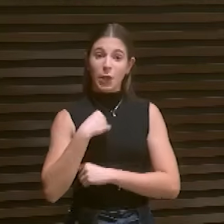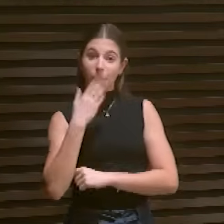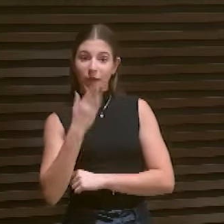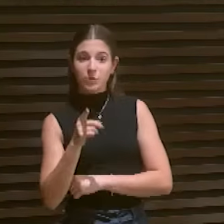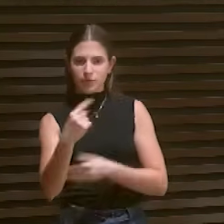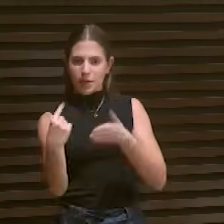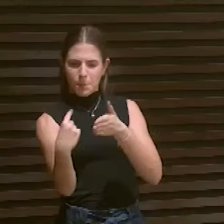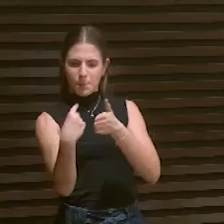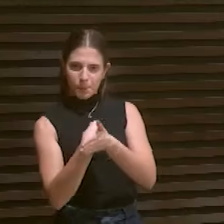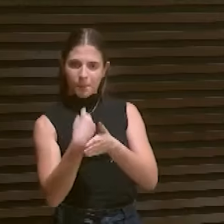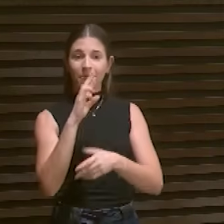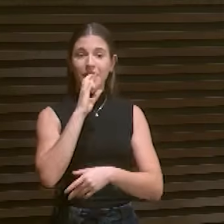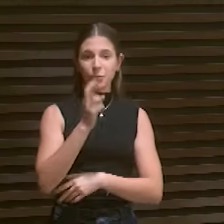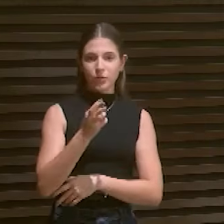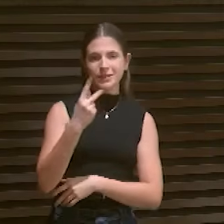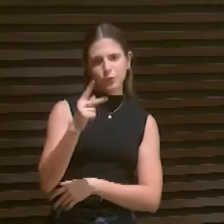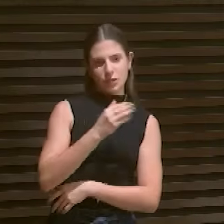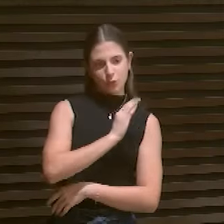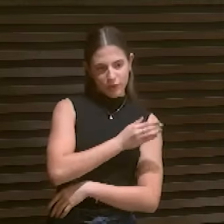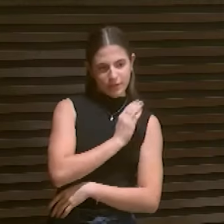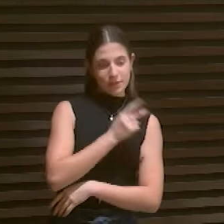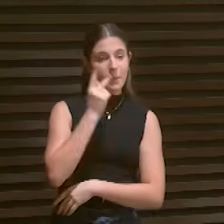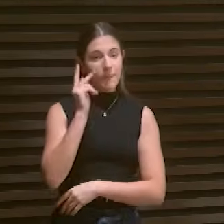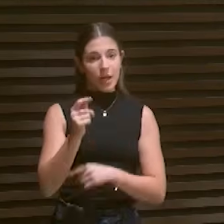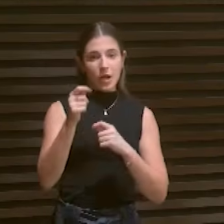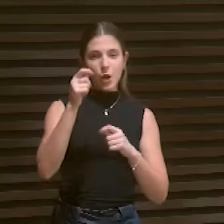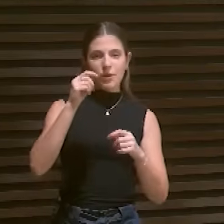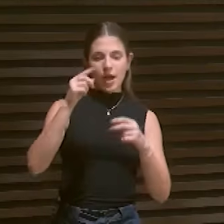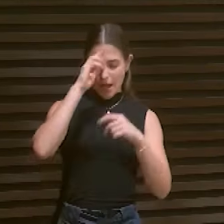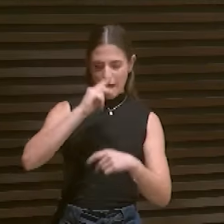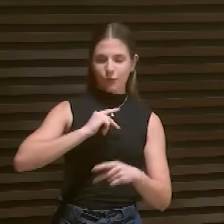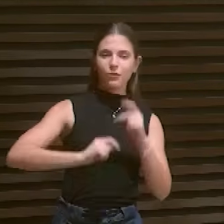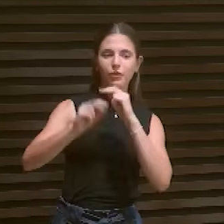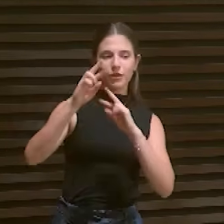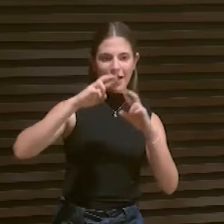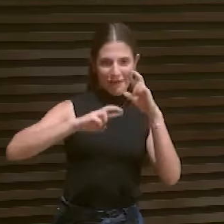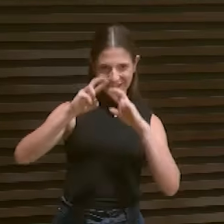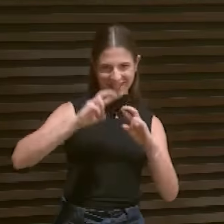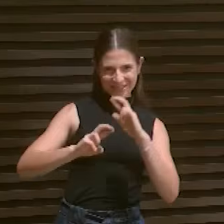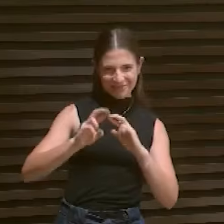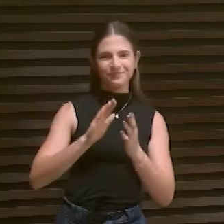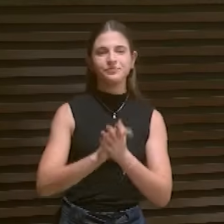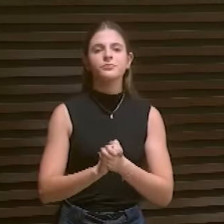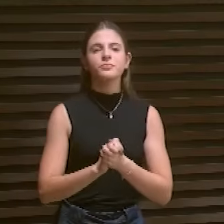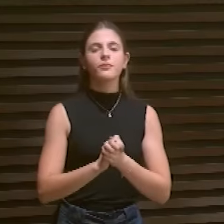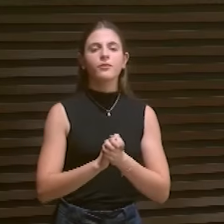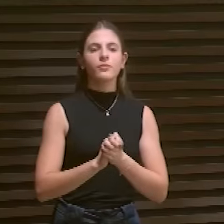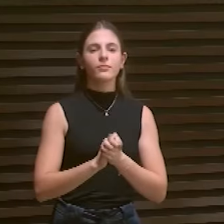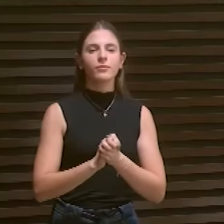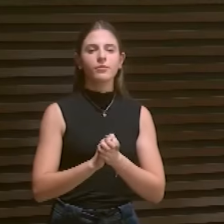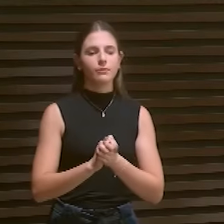que você respondesse aí no seu coração para uma autoavaliação. A prosperidade exterior